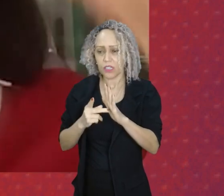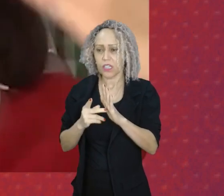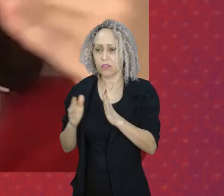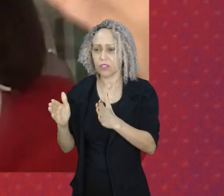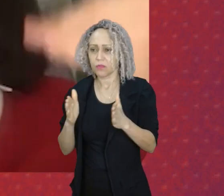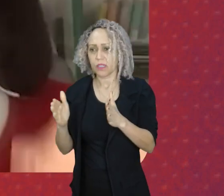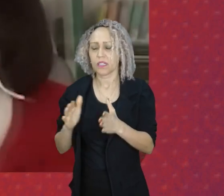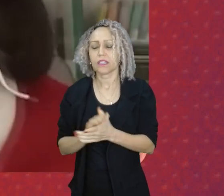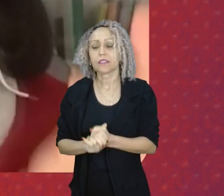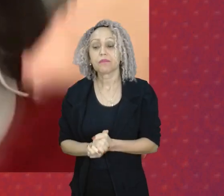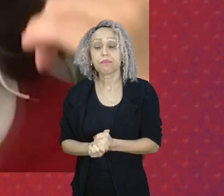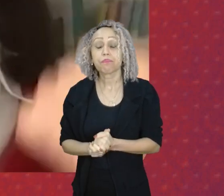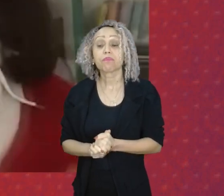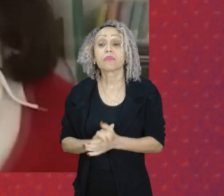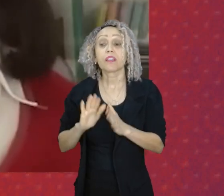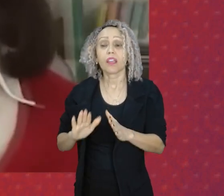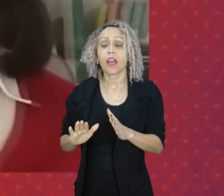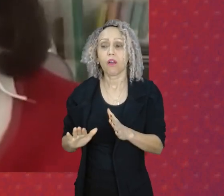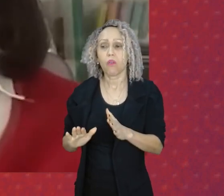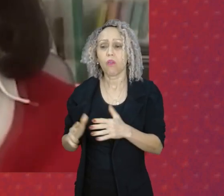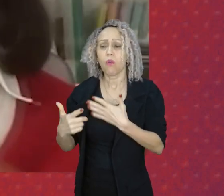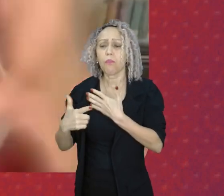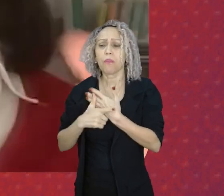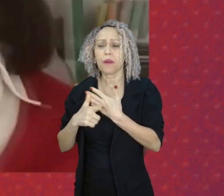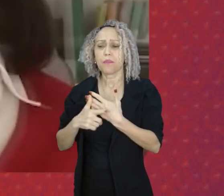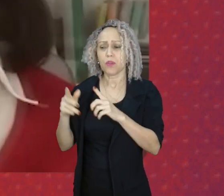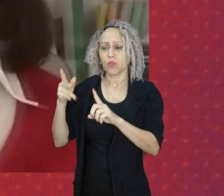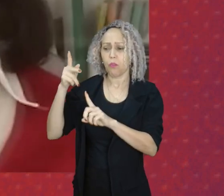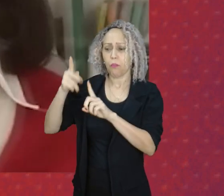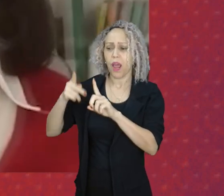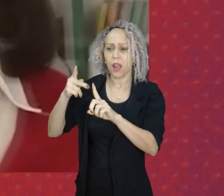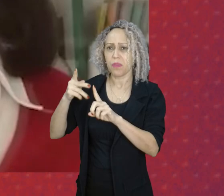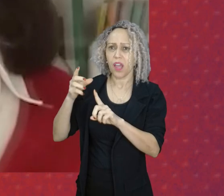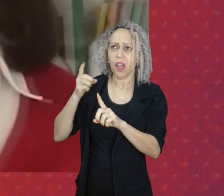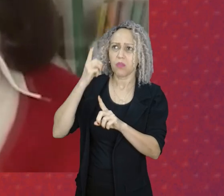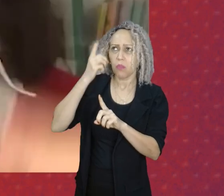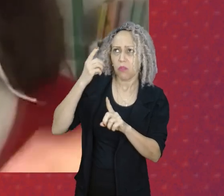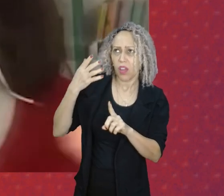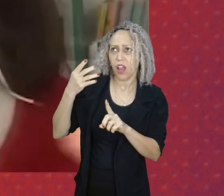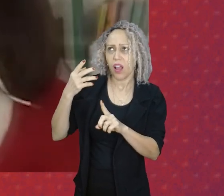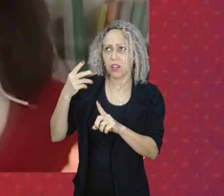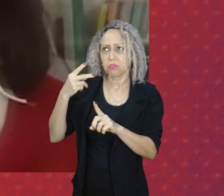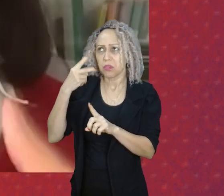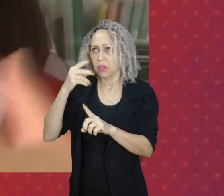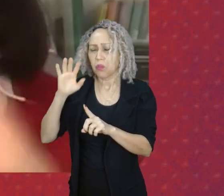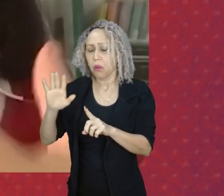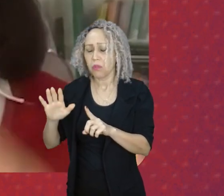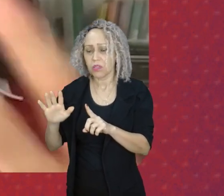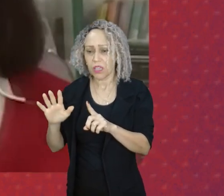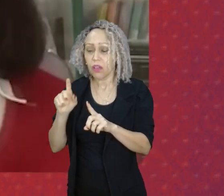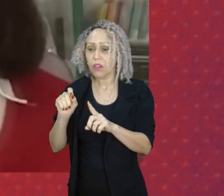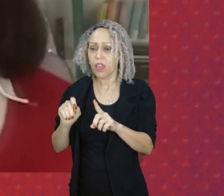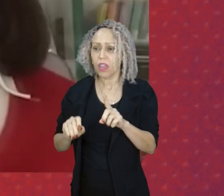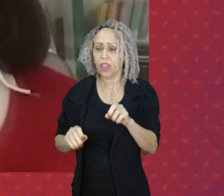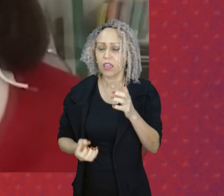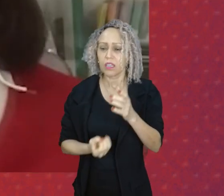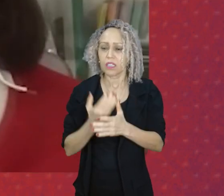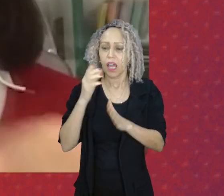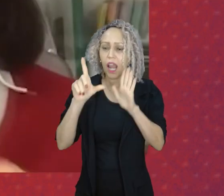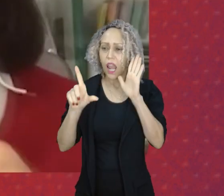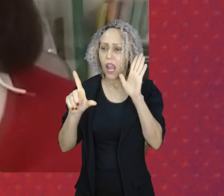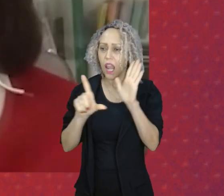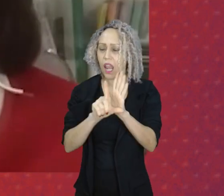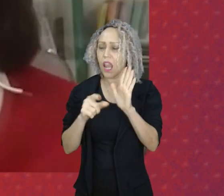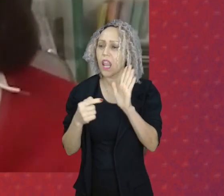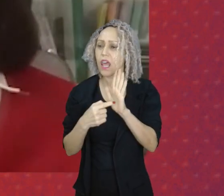é a produção de leis em diálogo com amplos setores sociais, o que tem também um aspecto formativo. Porque